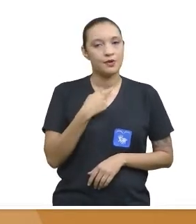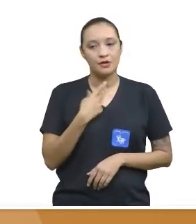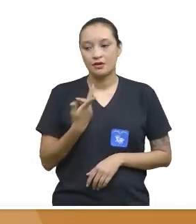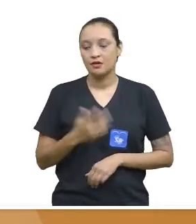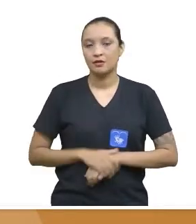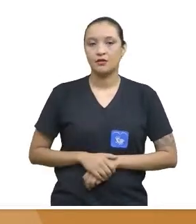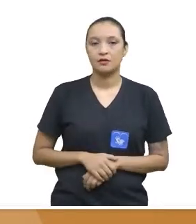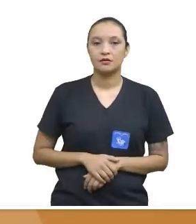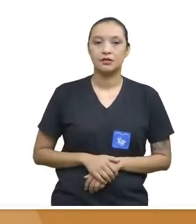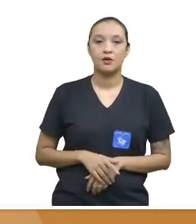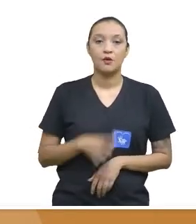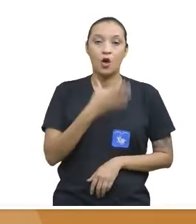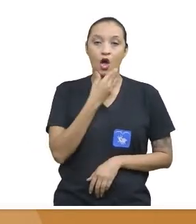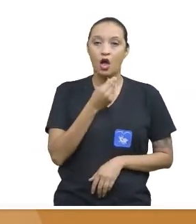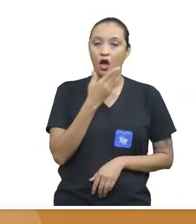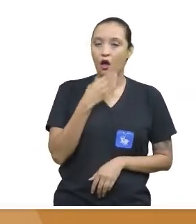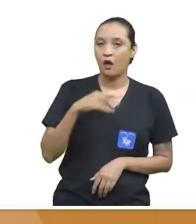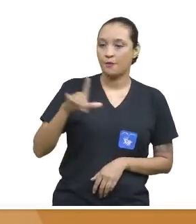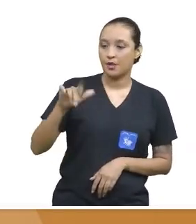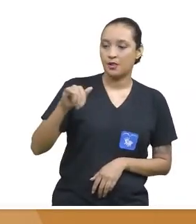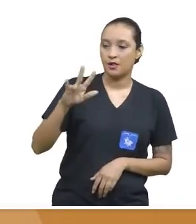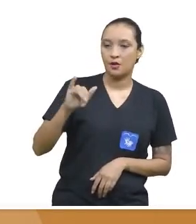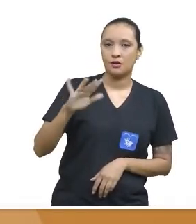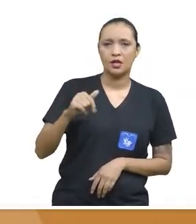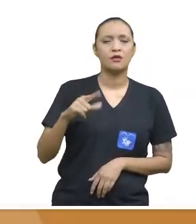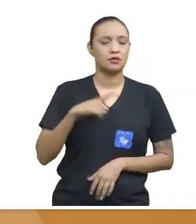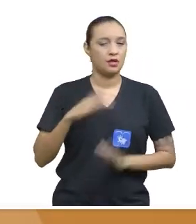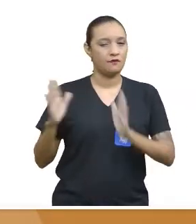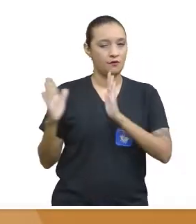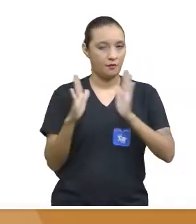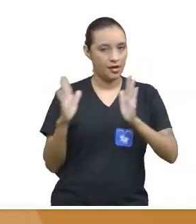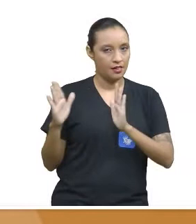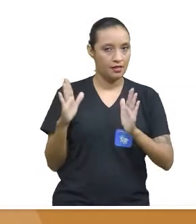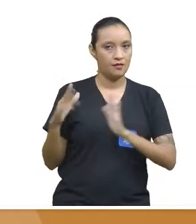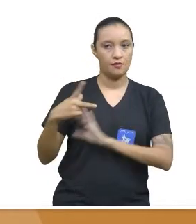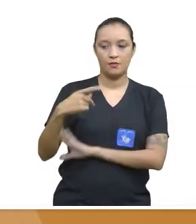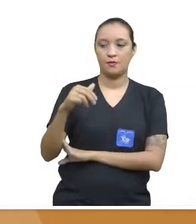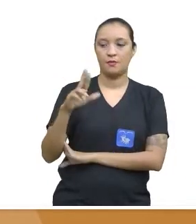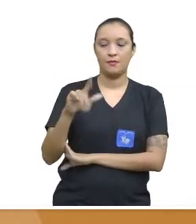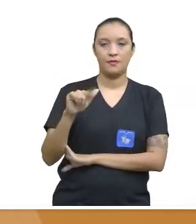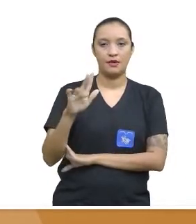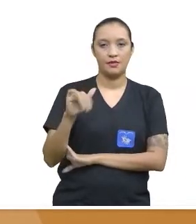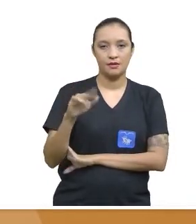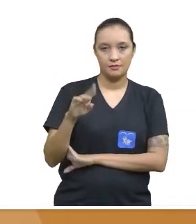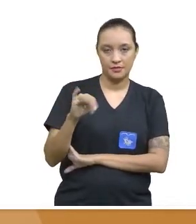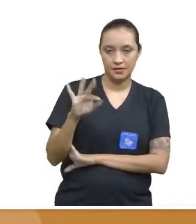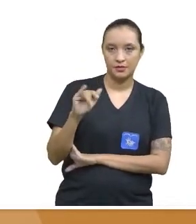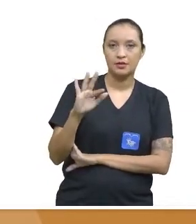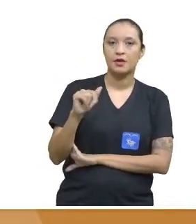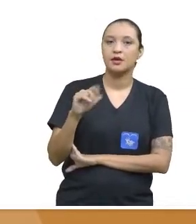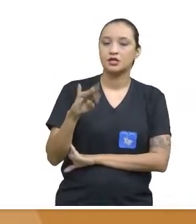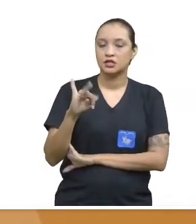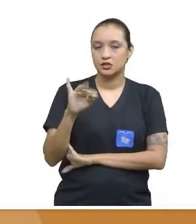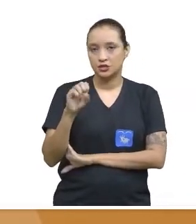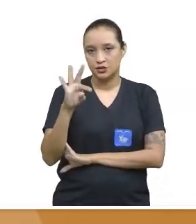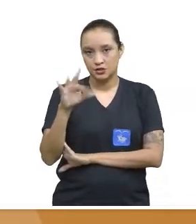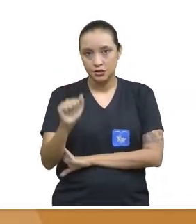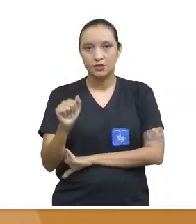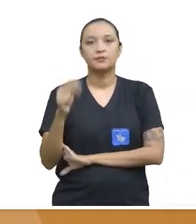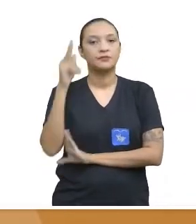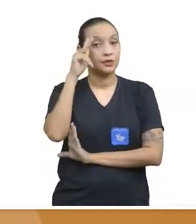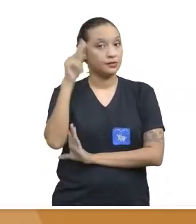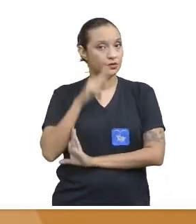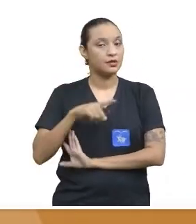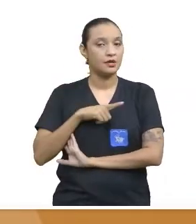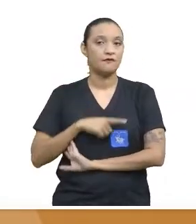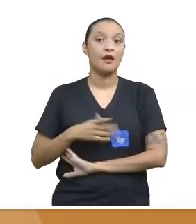ramo. Tivemos um momento parlamentarista na nossa história. Até que então nós chegamos ao 13